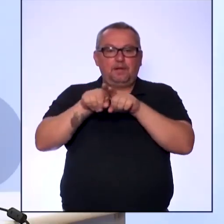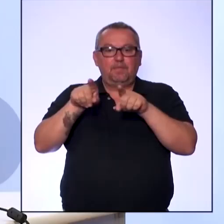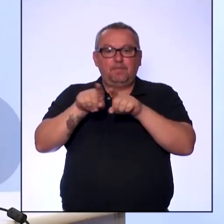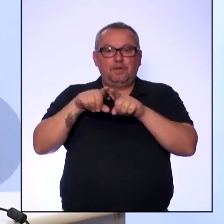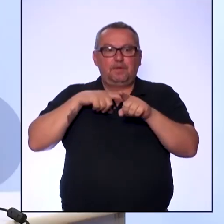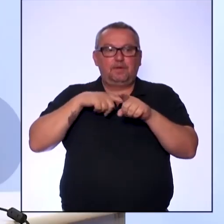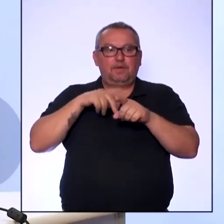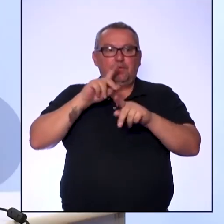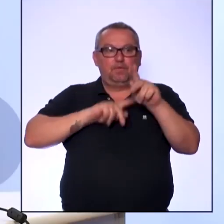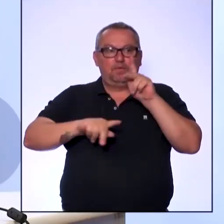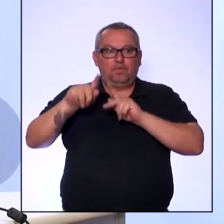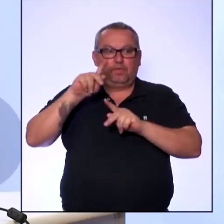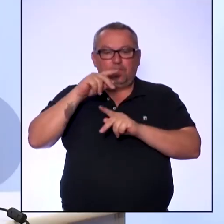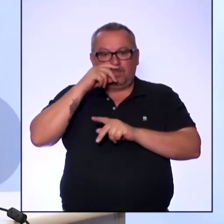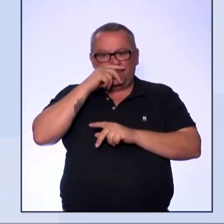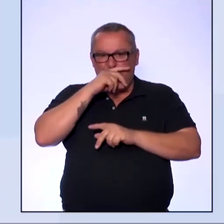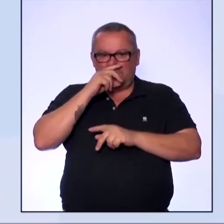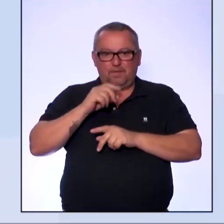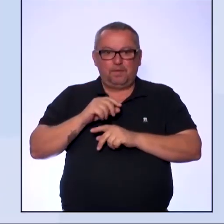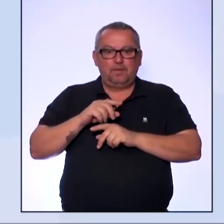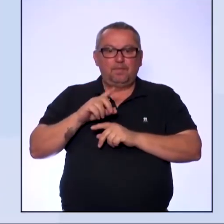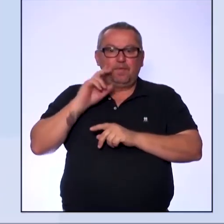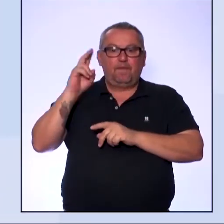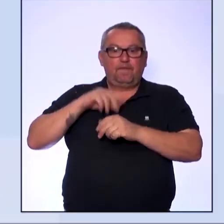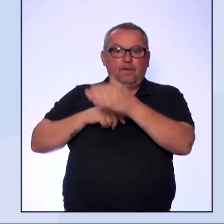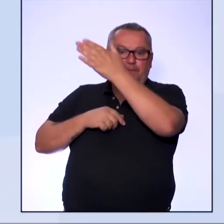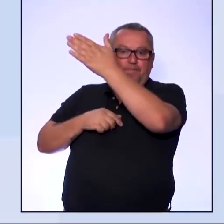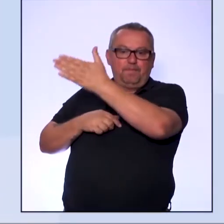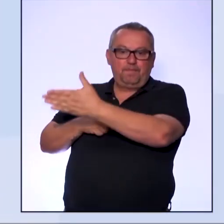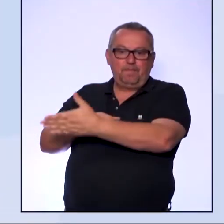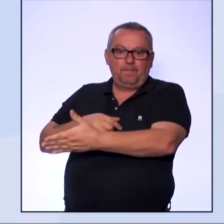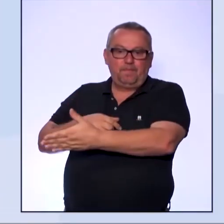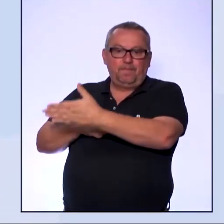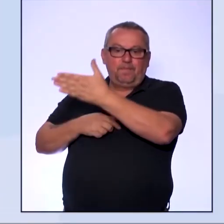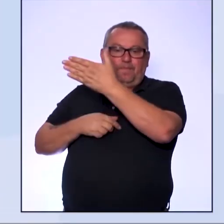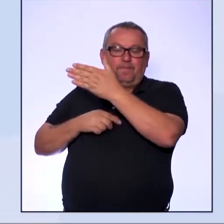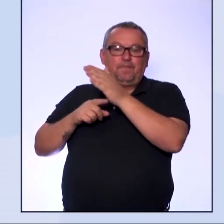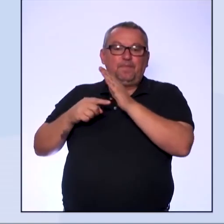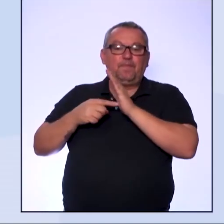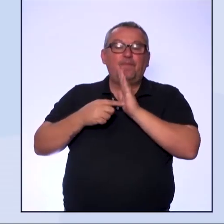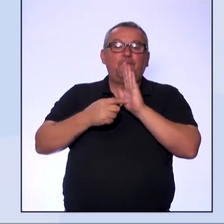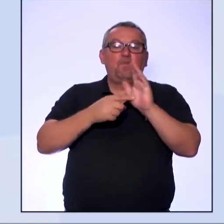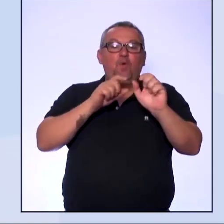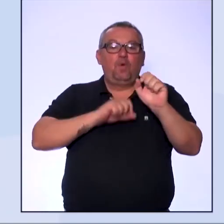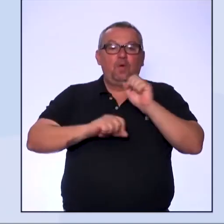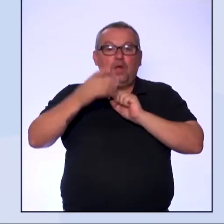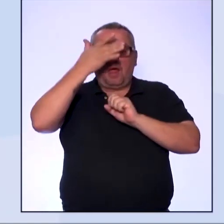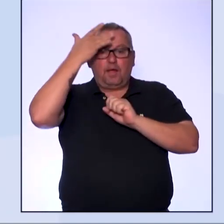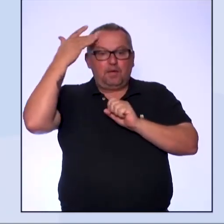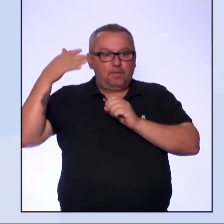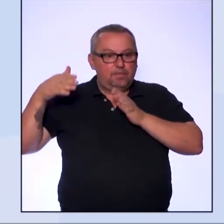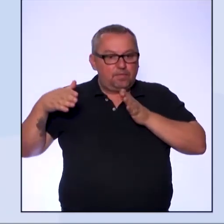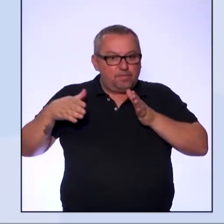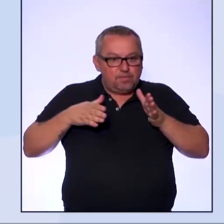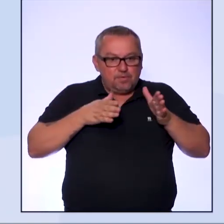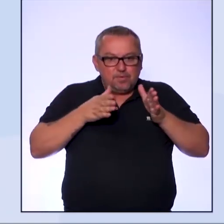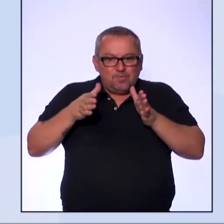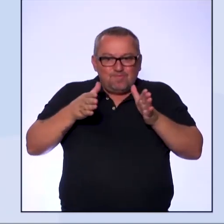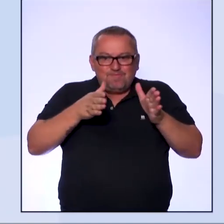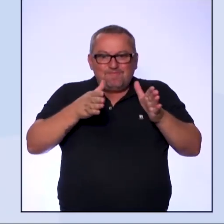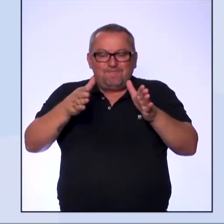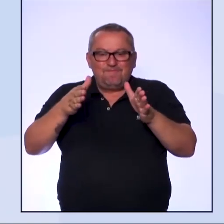dos indígenas, dos ameríndios que viviam nessa nossa terra aqui. Né? Para nós termos aí um conhecimento maior,